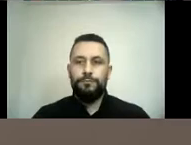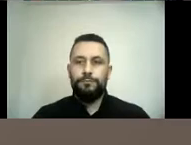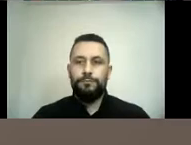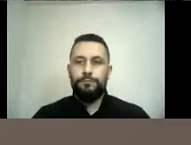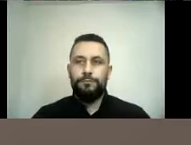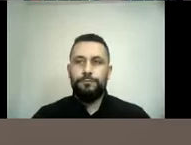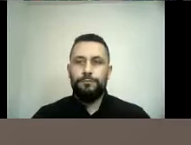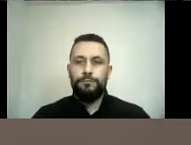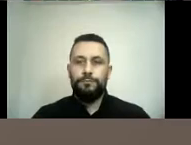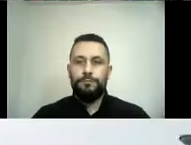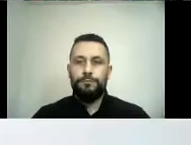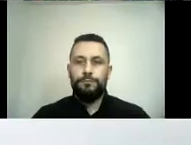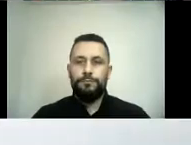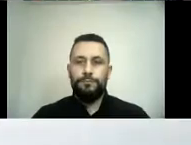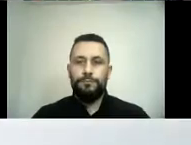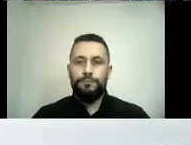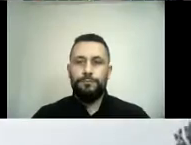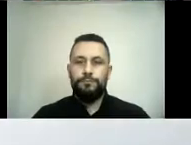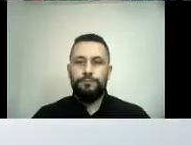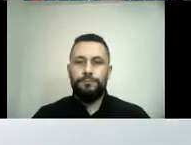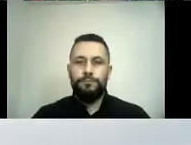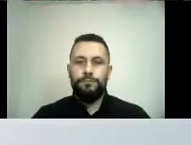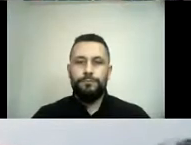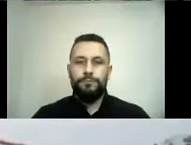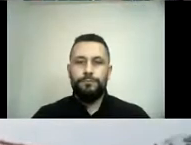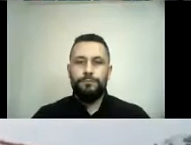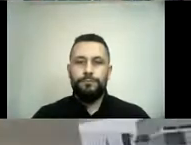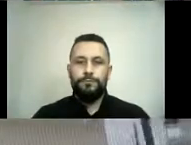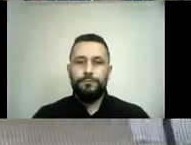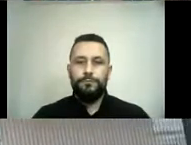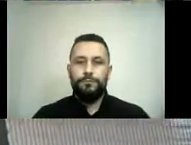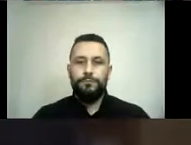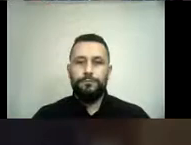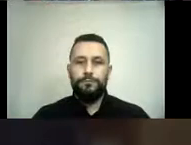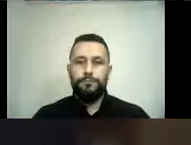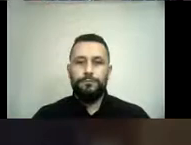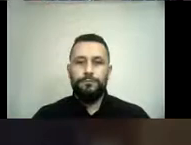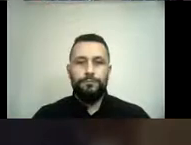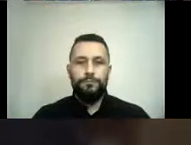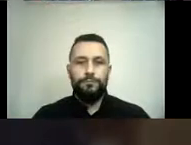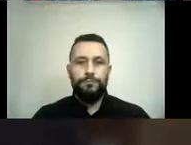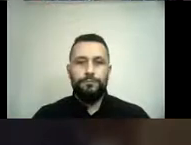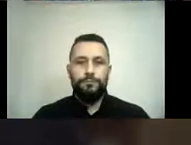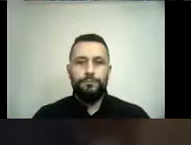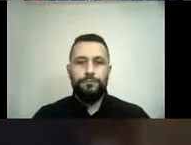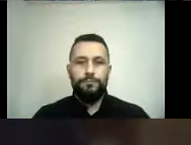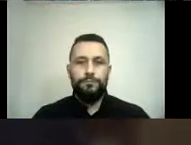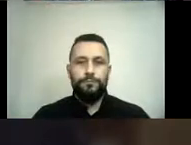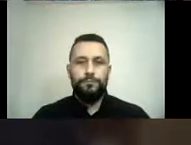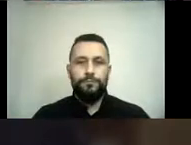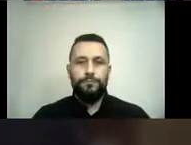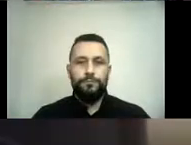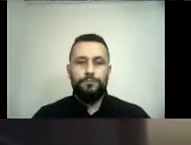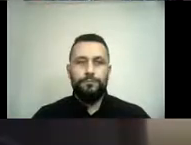andamento nesses procedimentos? As prerrogativas e a valorização profissional são imprescindíveis para o exercício